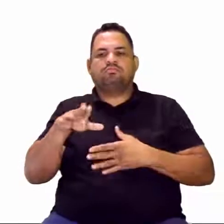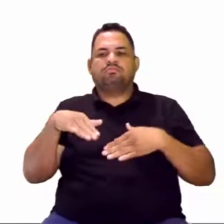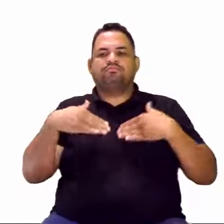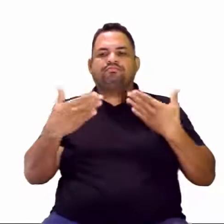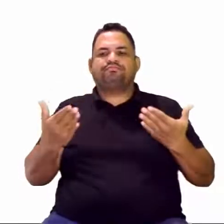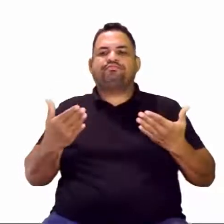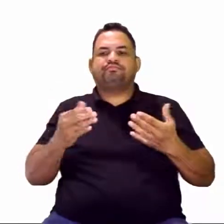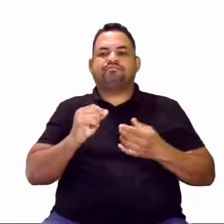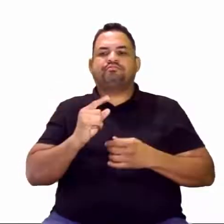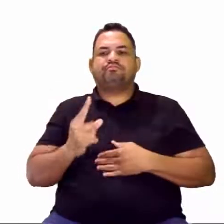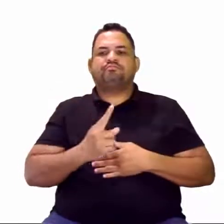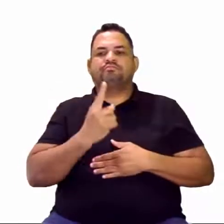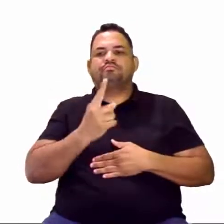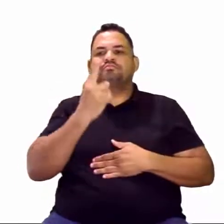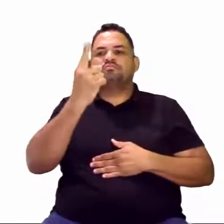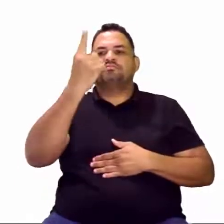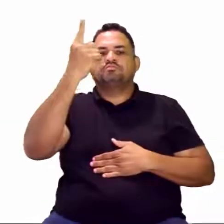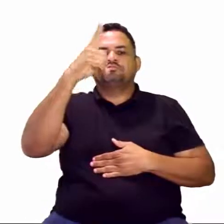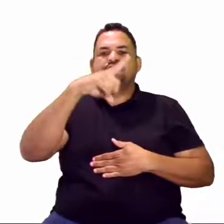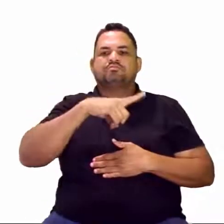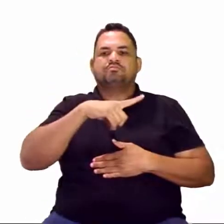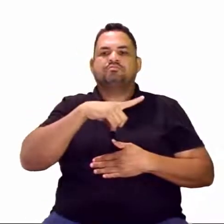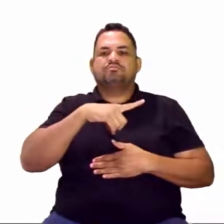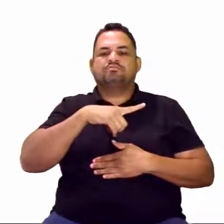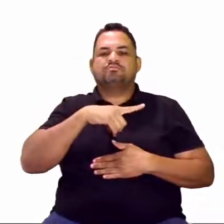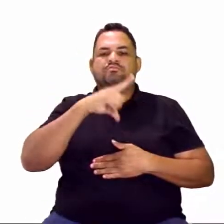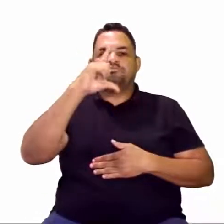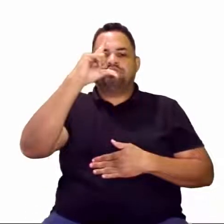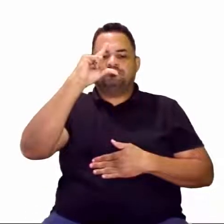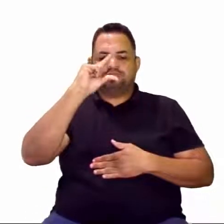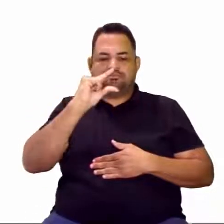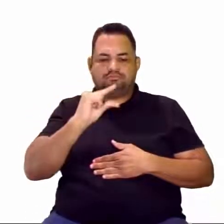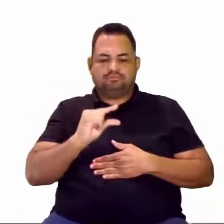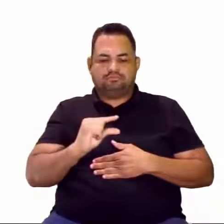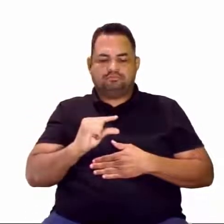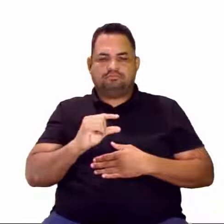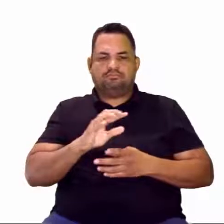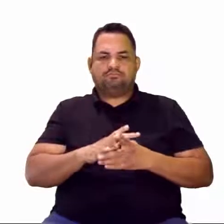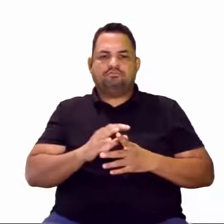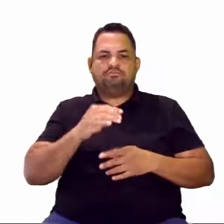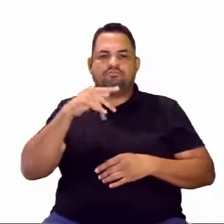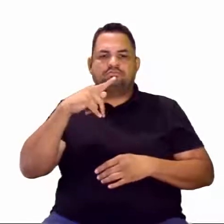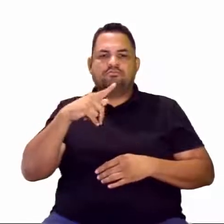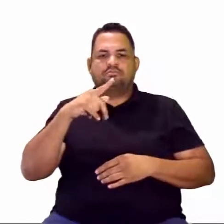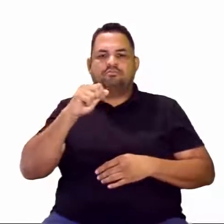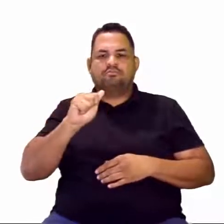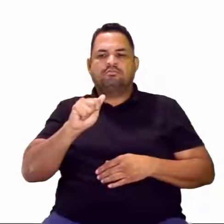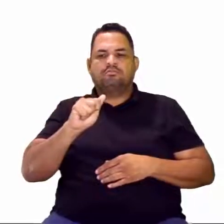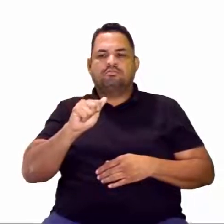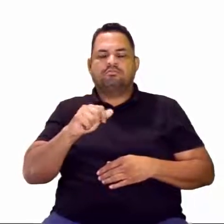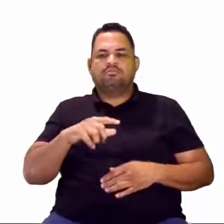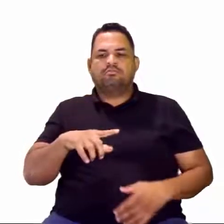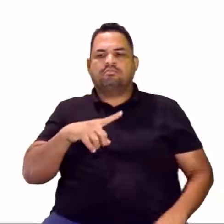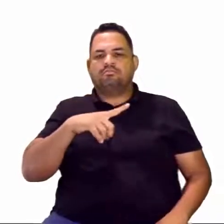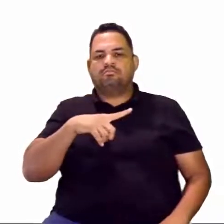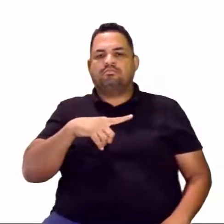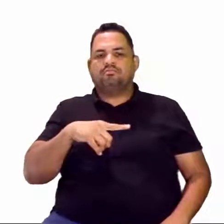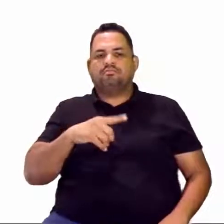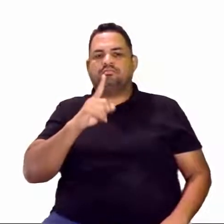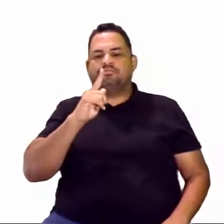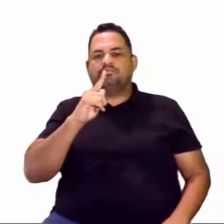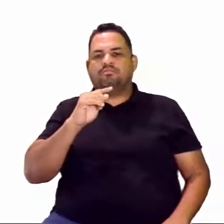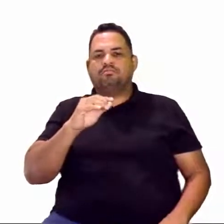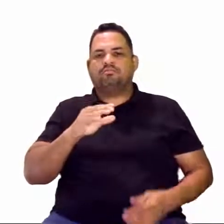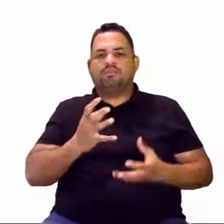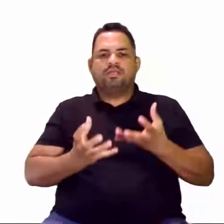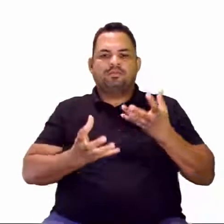Quanto mais alto estivermos, menos pressão atmosférica existirão. Como a água,